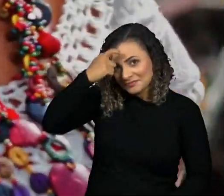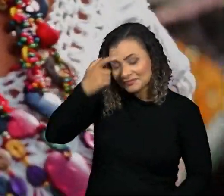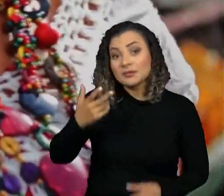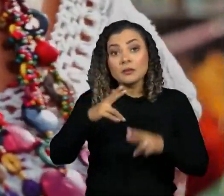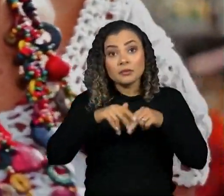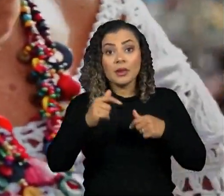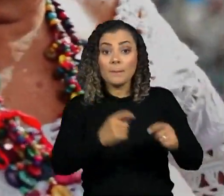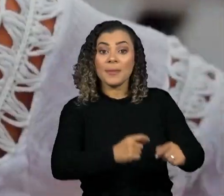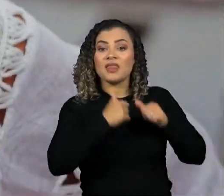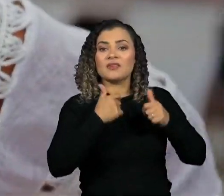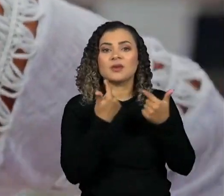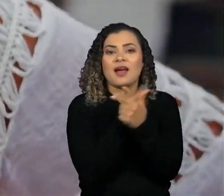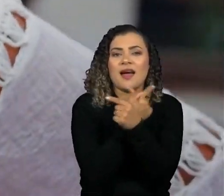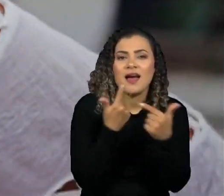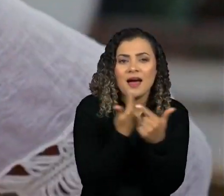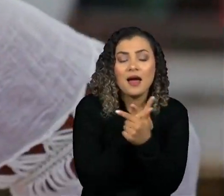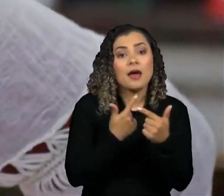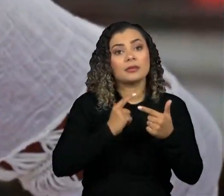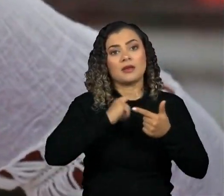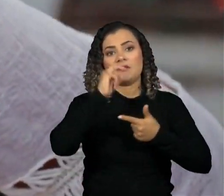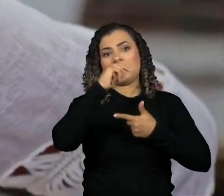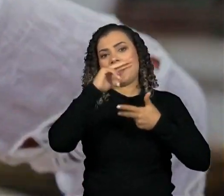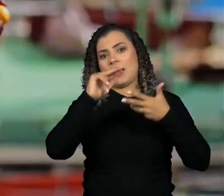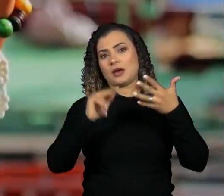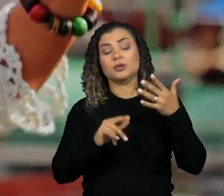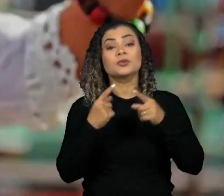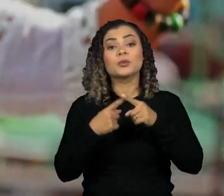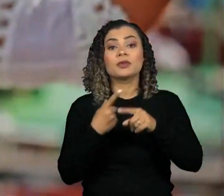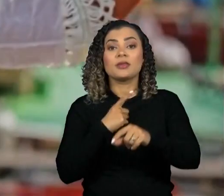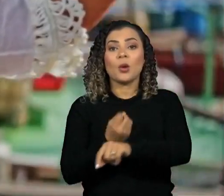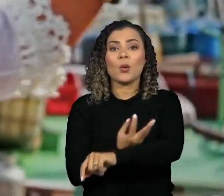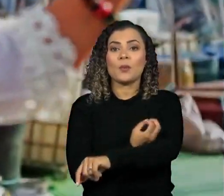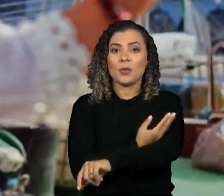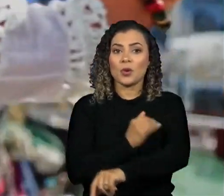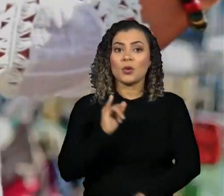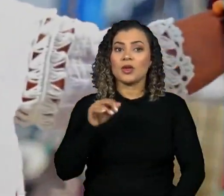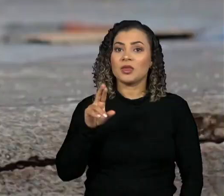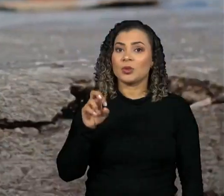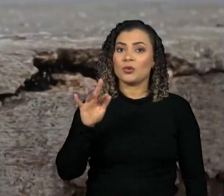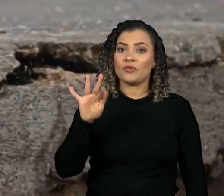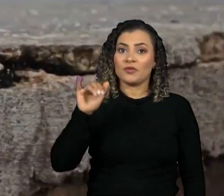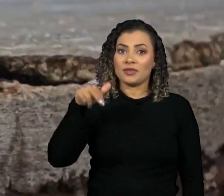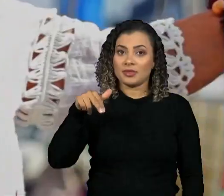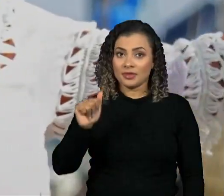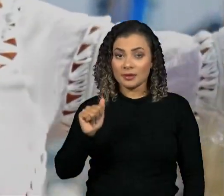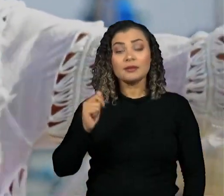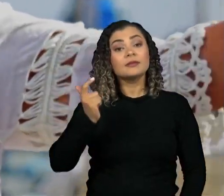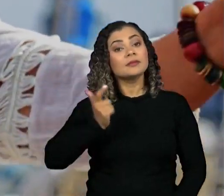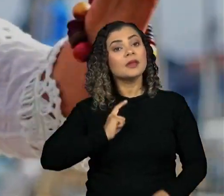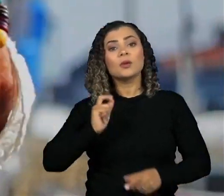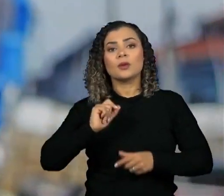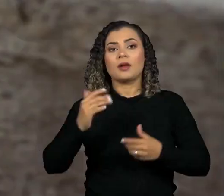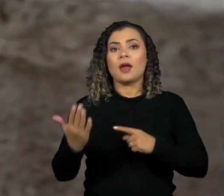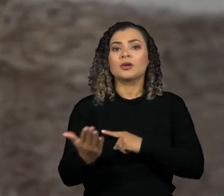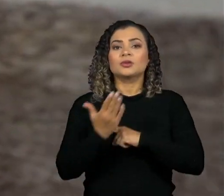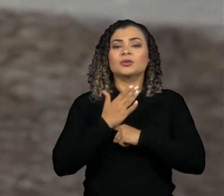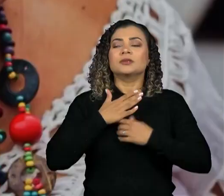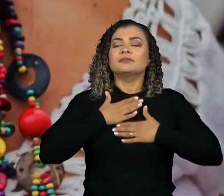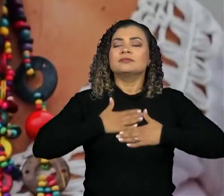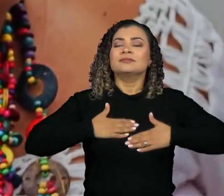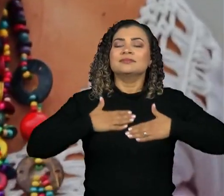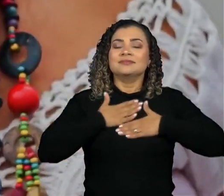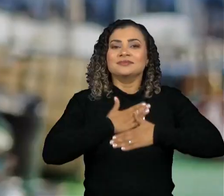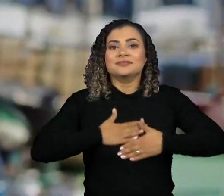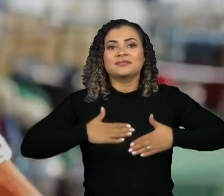inúmeros. Primeiro que ele libera endorfina e isso vai provocar uma série de benefícios